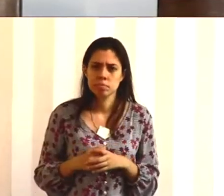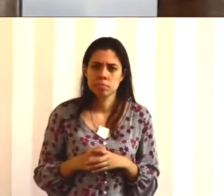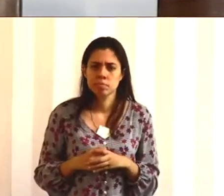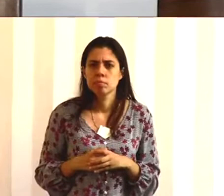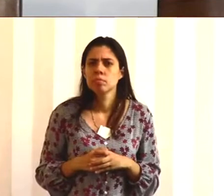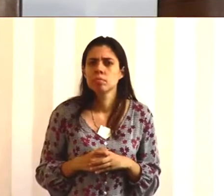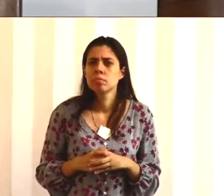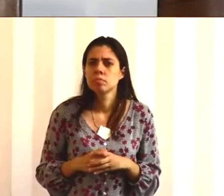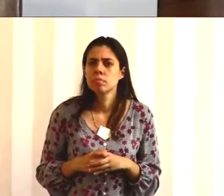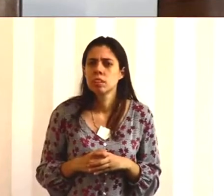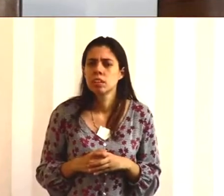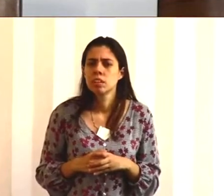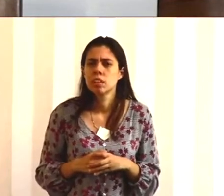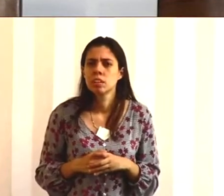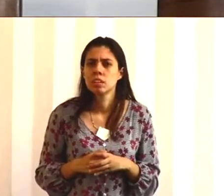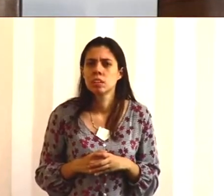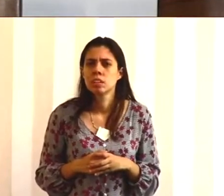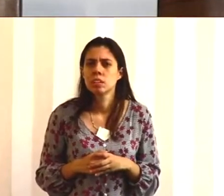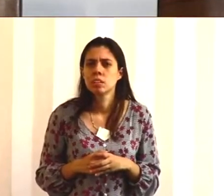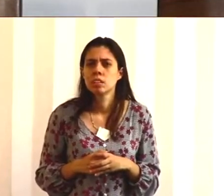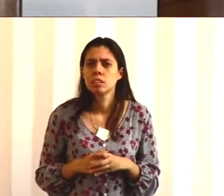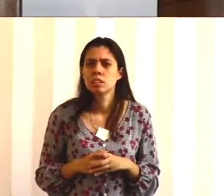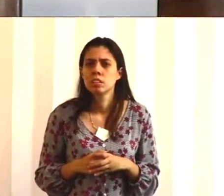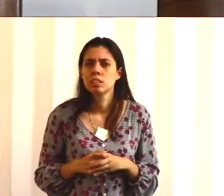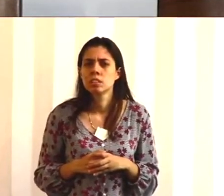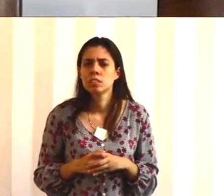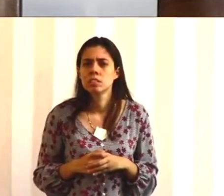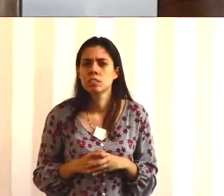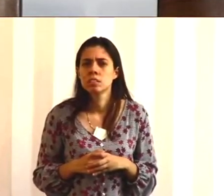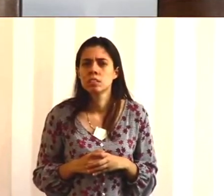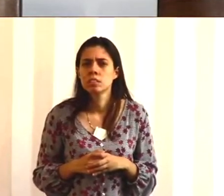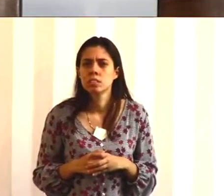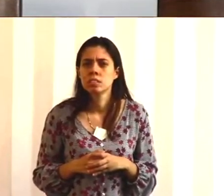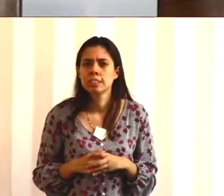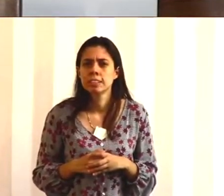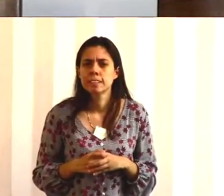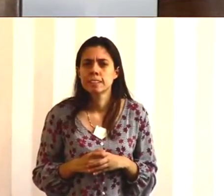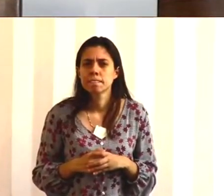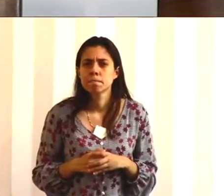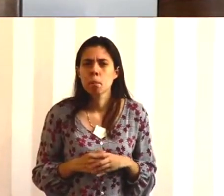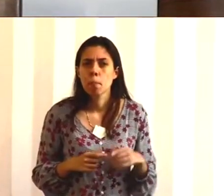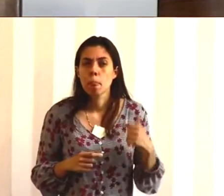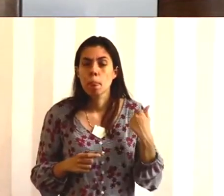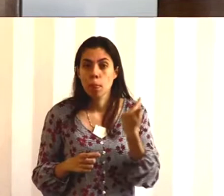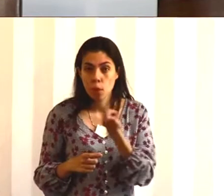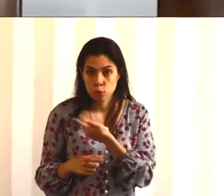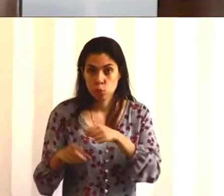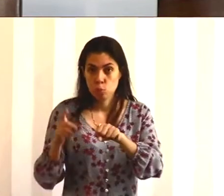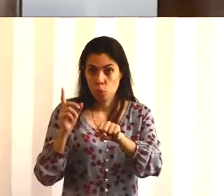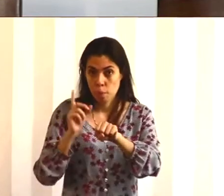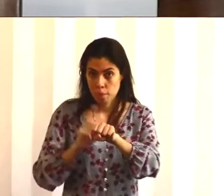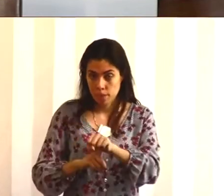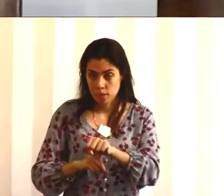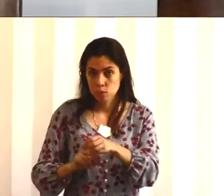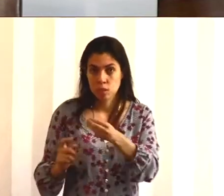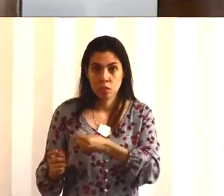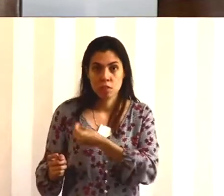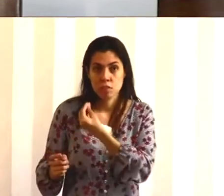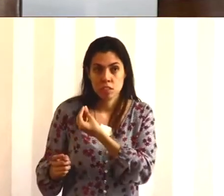Nós estamos ainda vivendo um cenário que nós não conseguimos